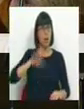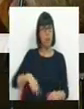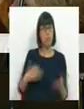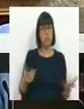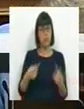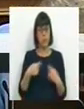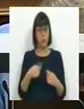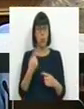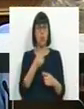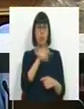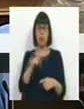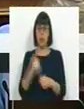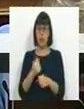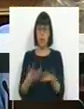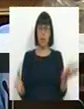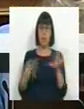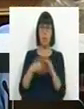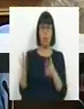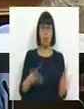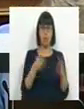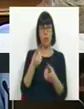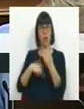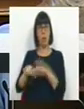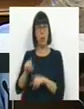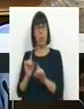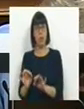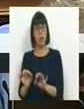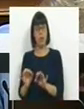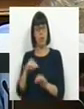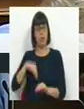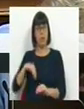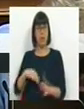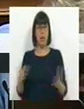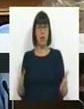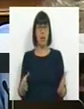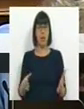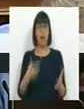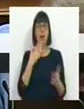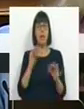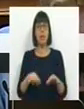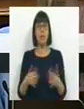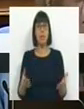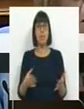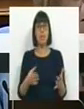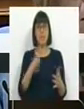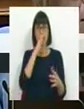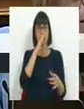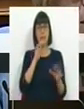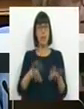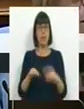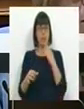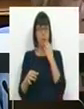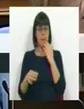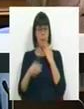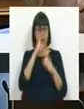que a questão do custo unitário do trabalho tem mais a ver com produtividade do que propriamente com salários. Deputado, agradeço que termine, por favor. No governo, e termino